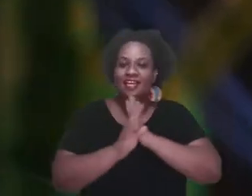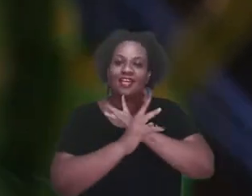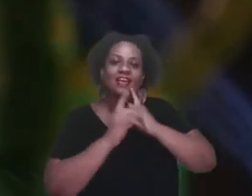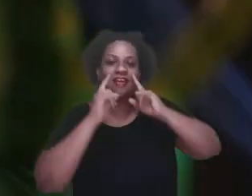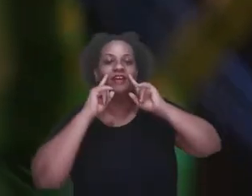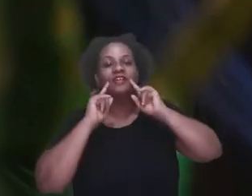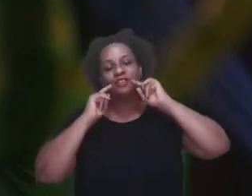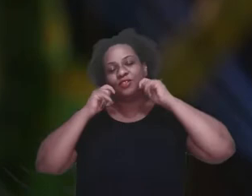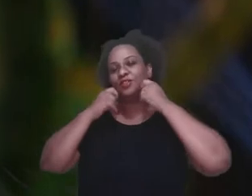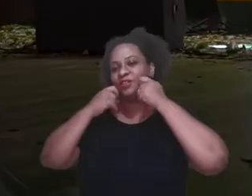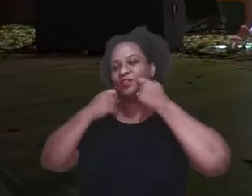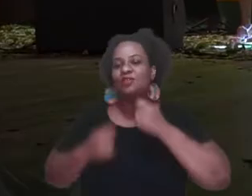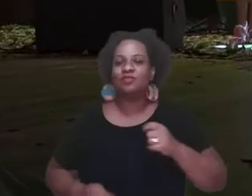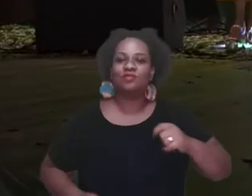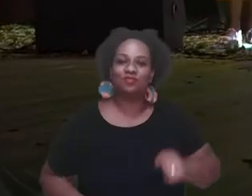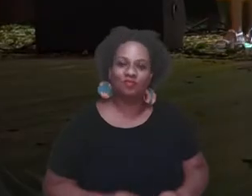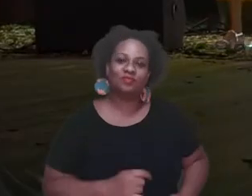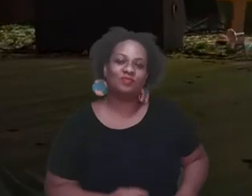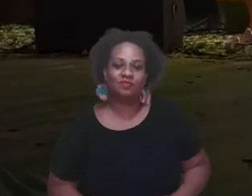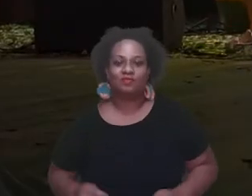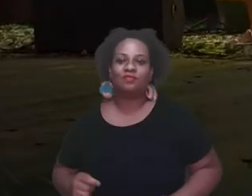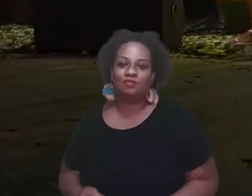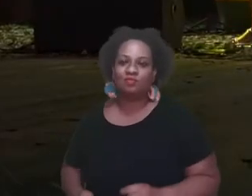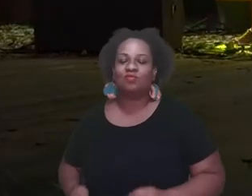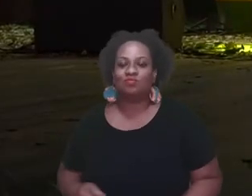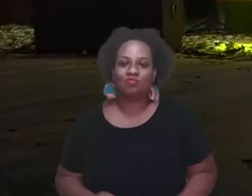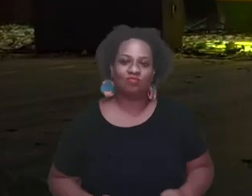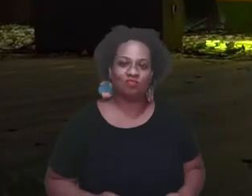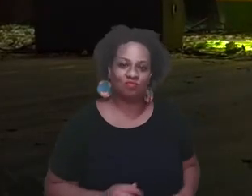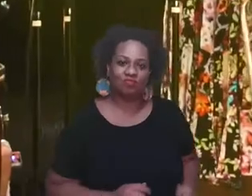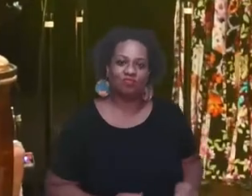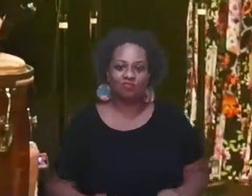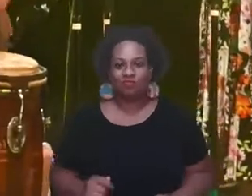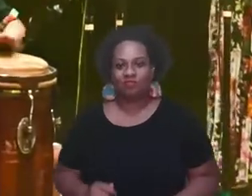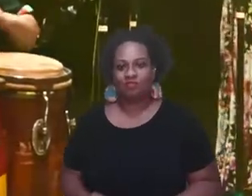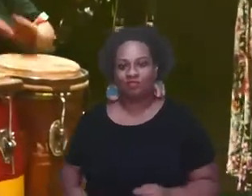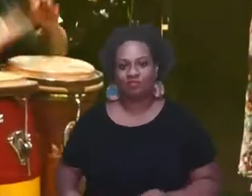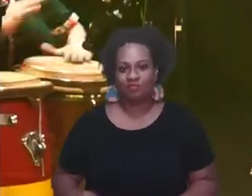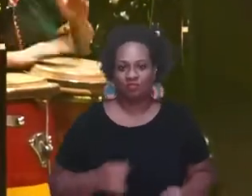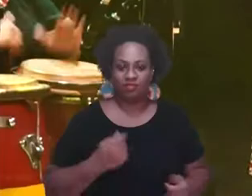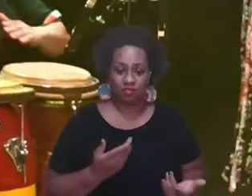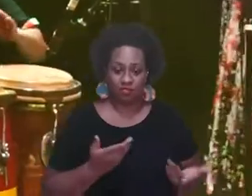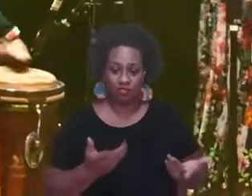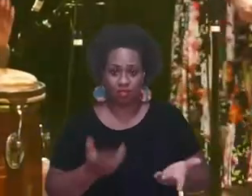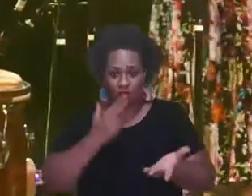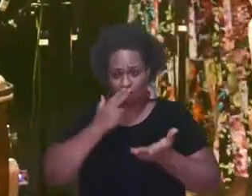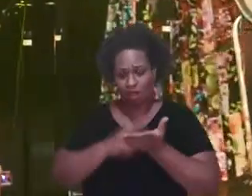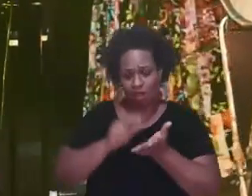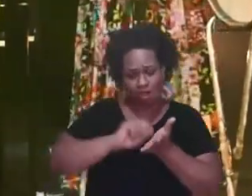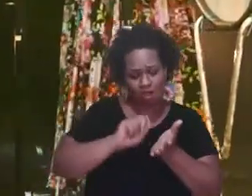lambe Alagoana na minha avó ou na minha Lagoa vou lhe mandar lhe uma